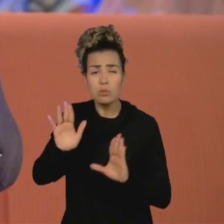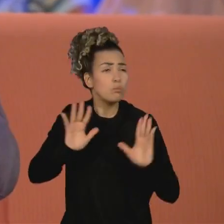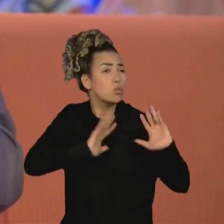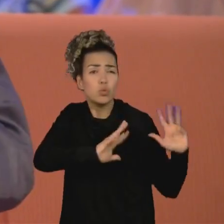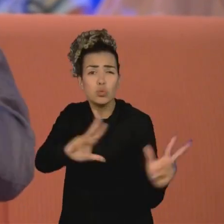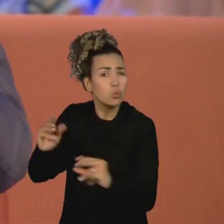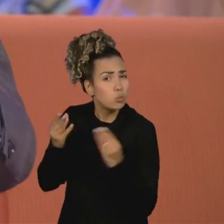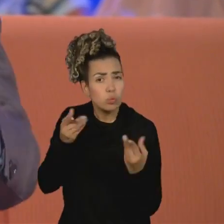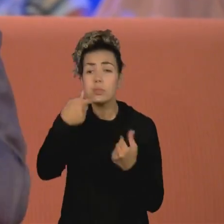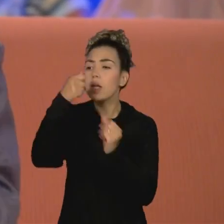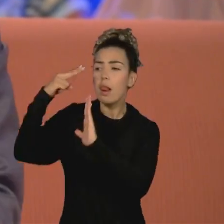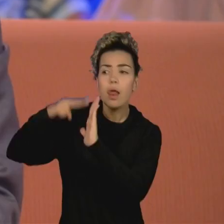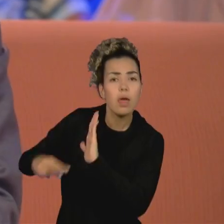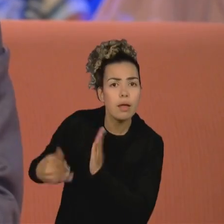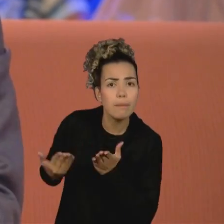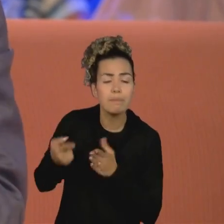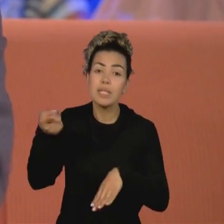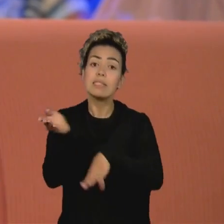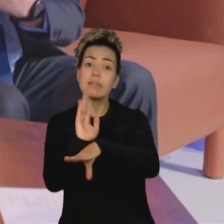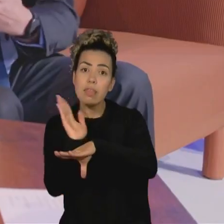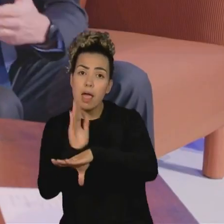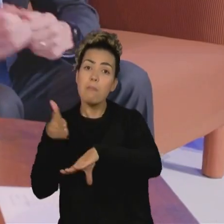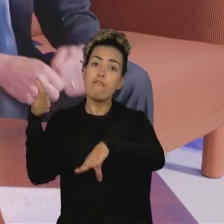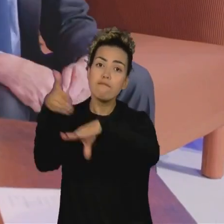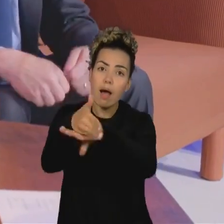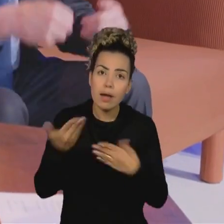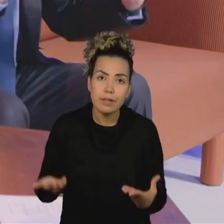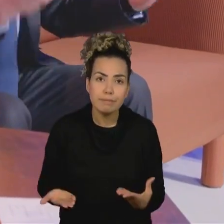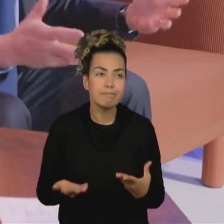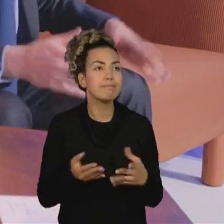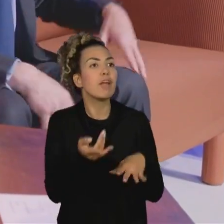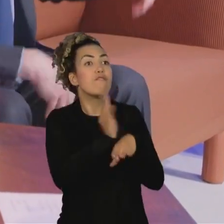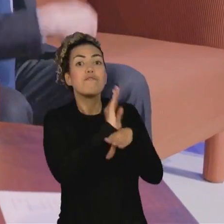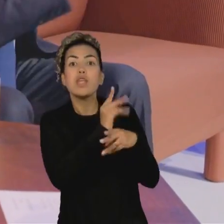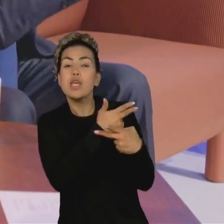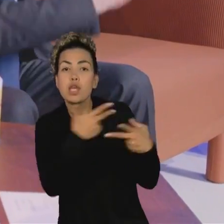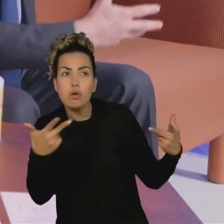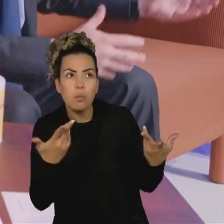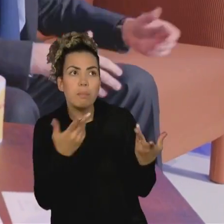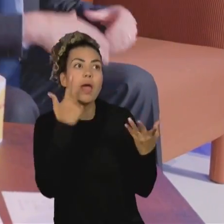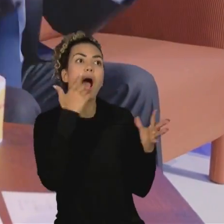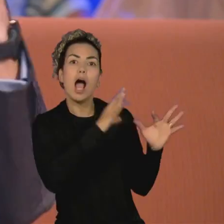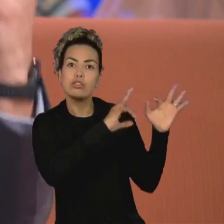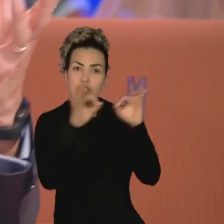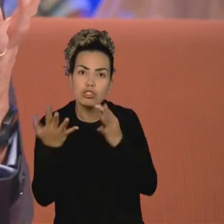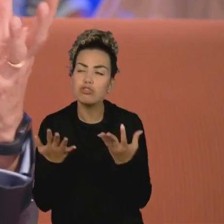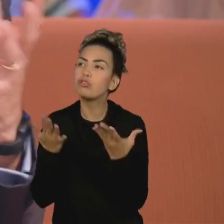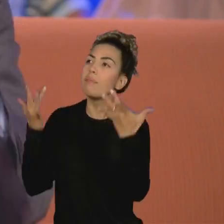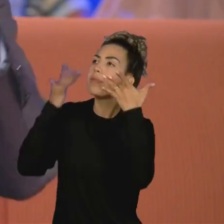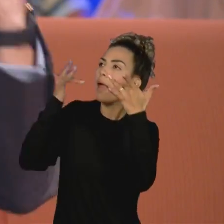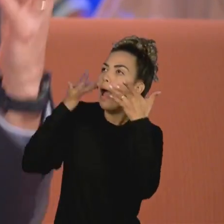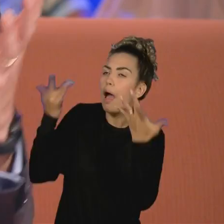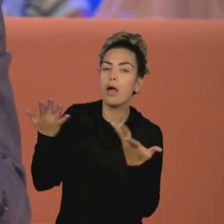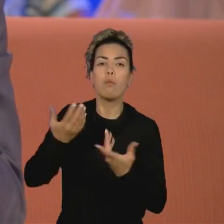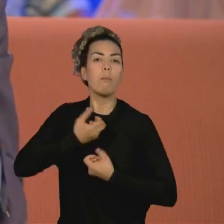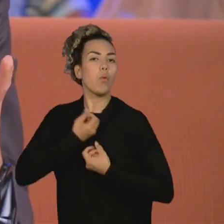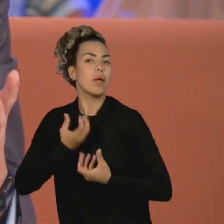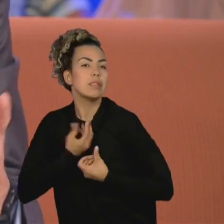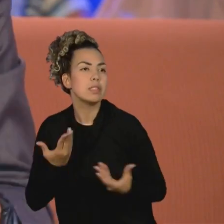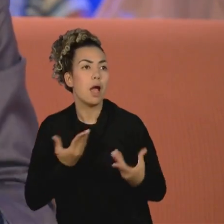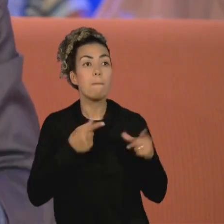ao cinema, ver bons filmes, ir ao teatro, ler poesia, ouvir música, tudo que vai aguçar